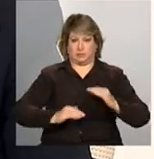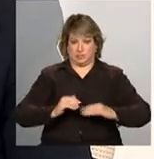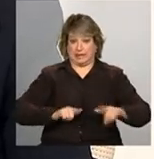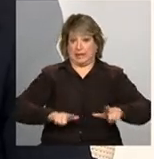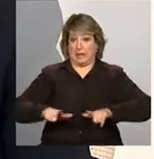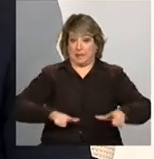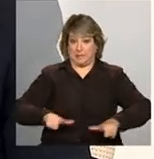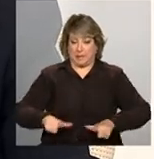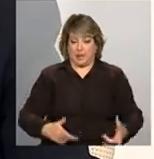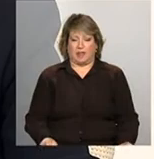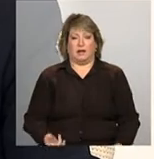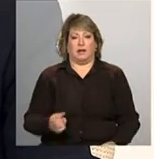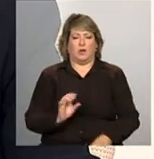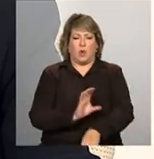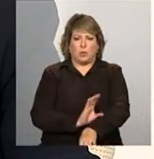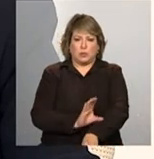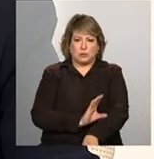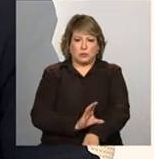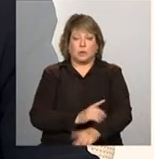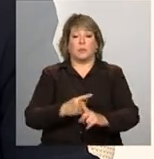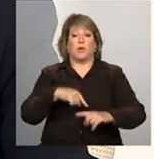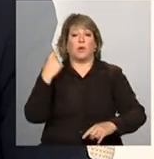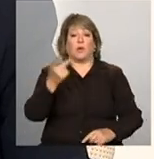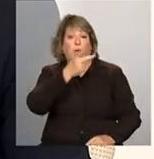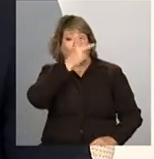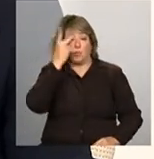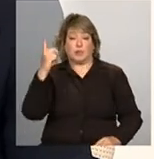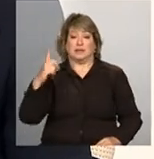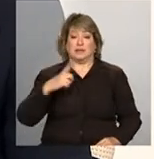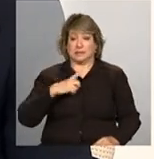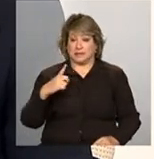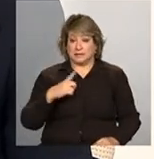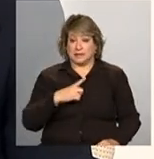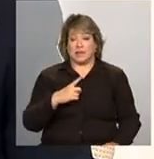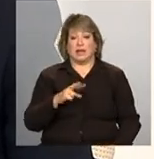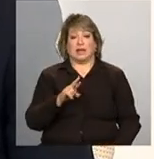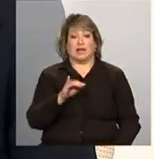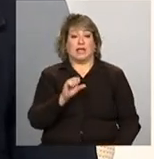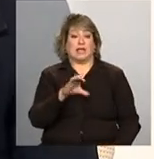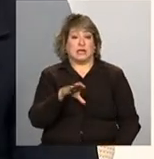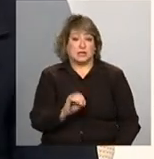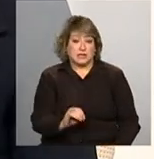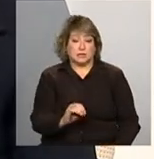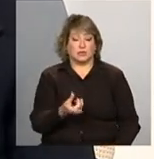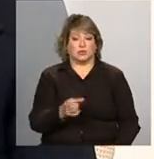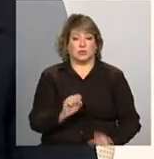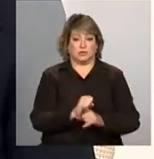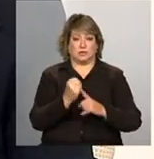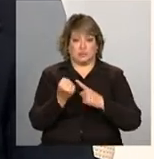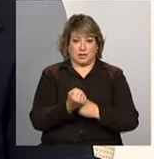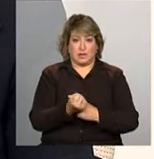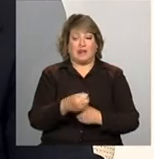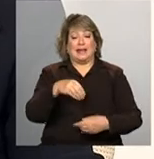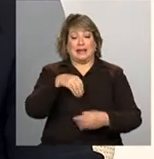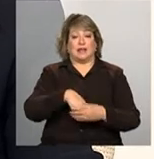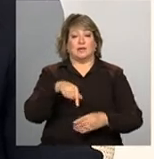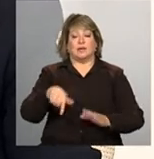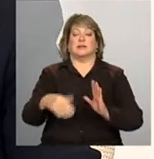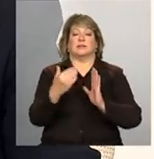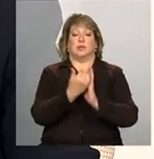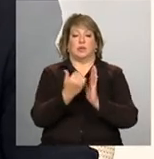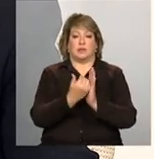um público que está em vulnerabilidade social ou em risco social. Dentro desse programa, que é